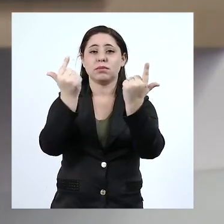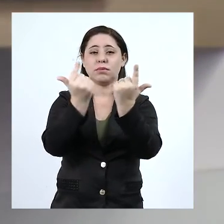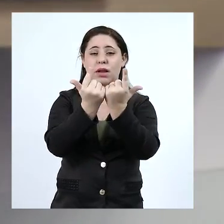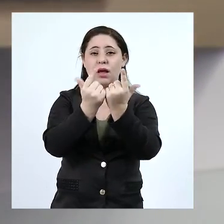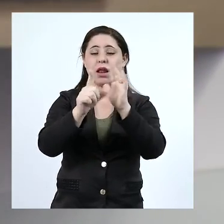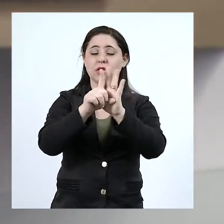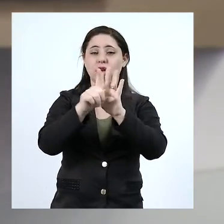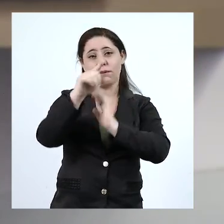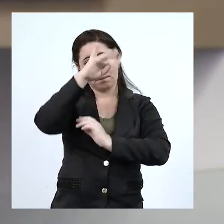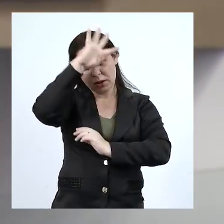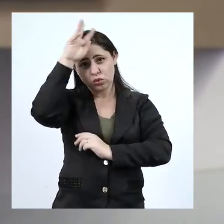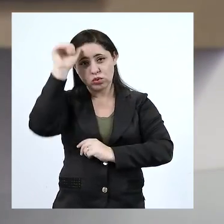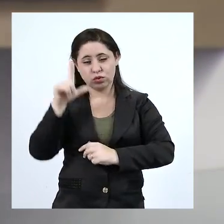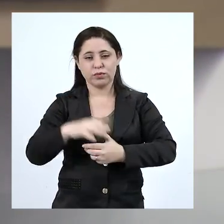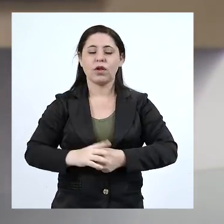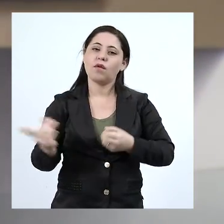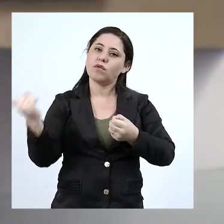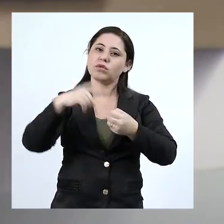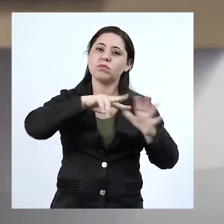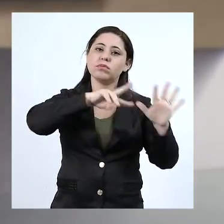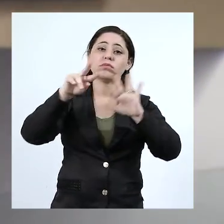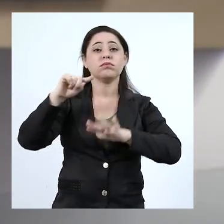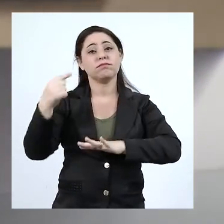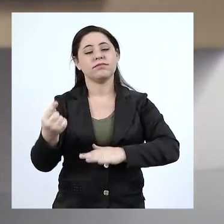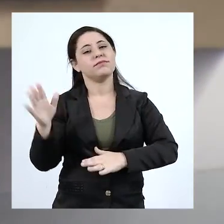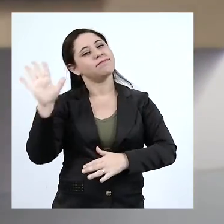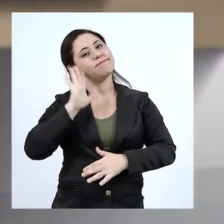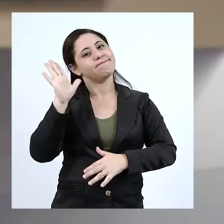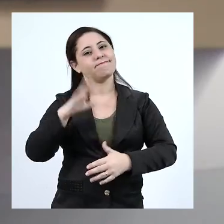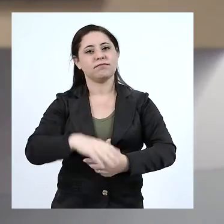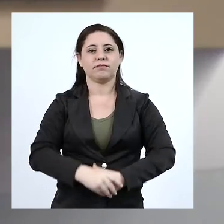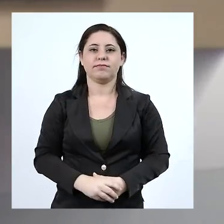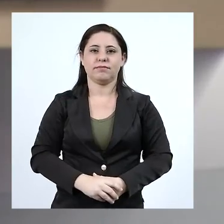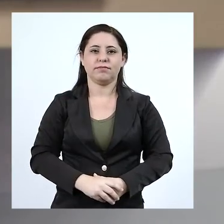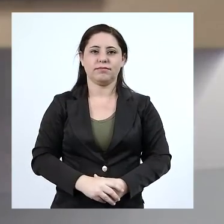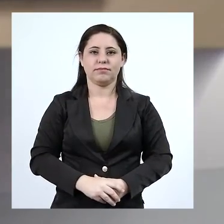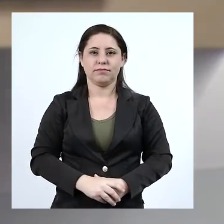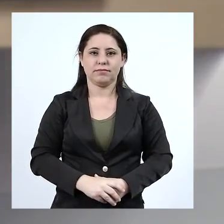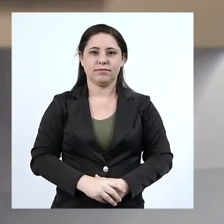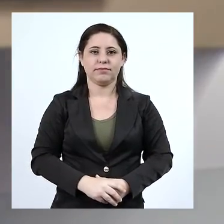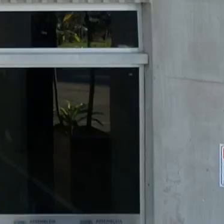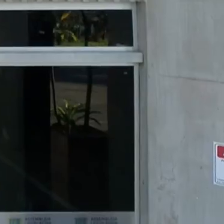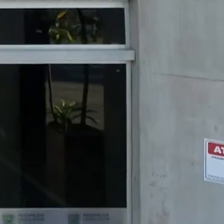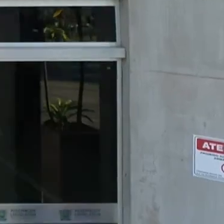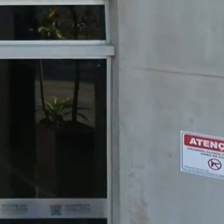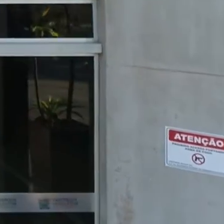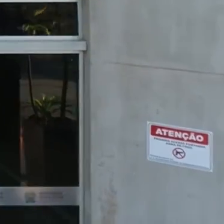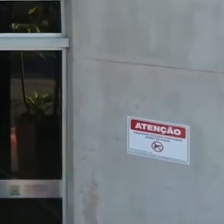Assembleia Legislativa de Mato Grosso do Sul. Voltamos na próxima semana. Até mais!